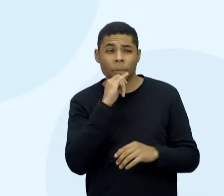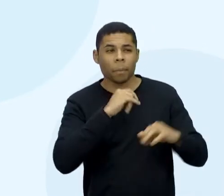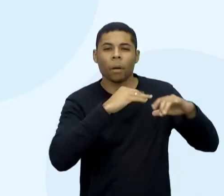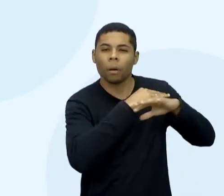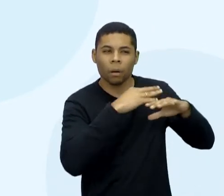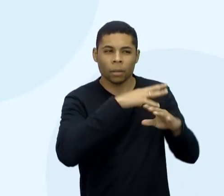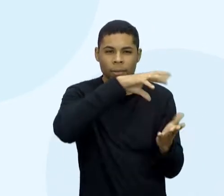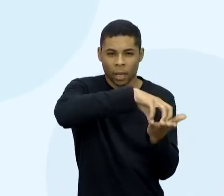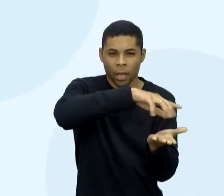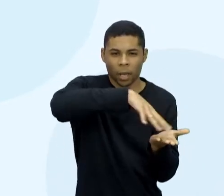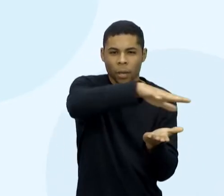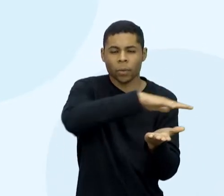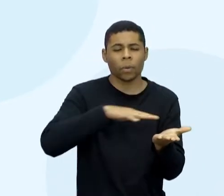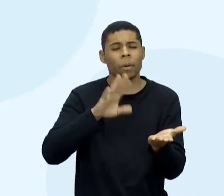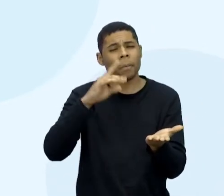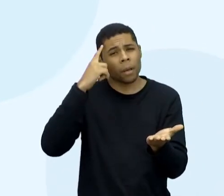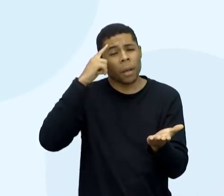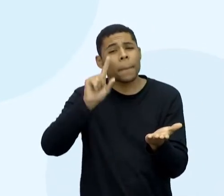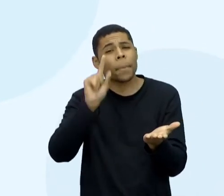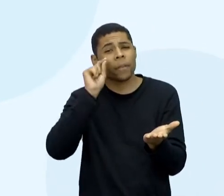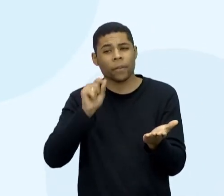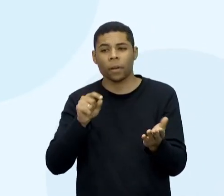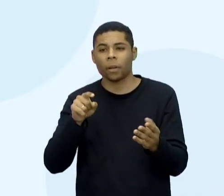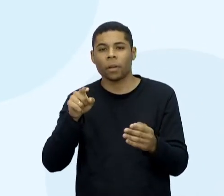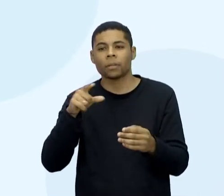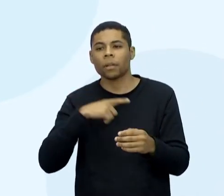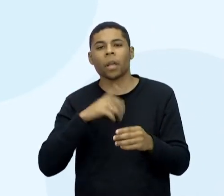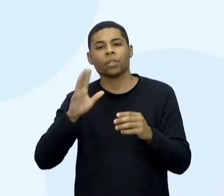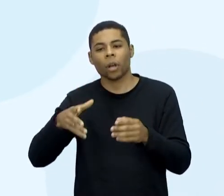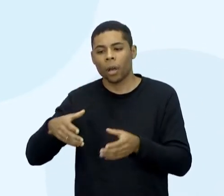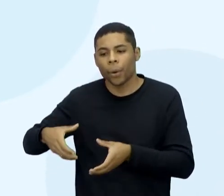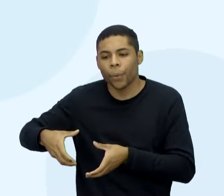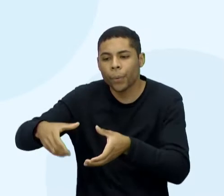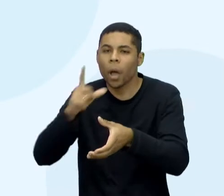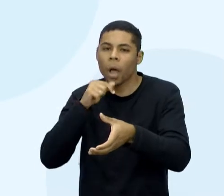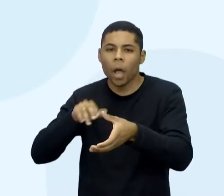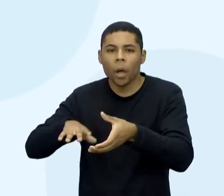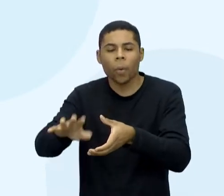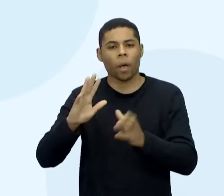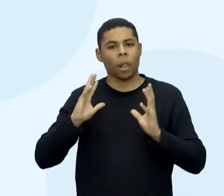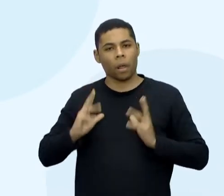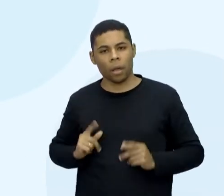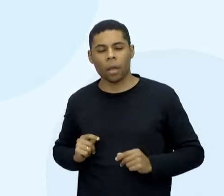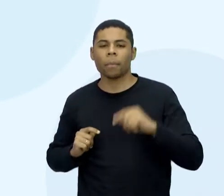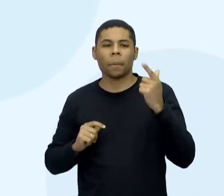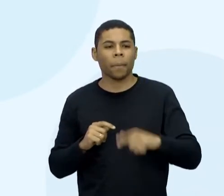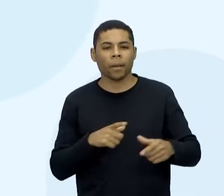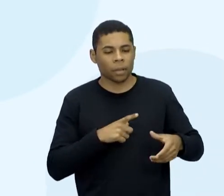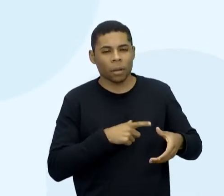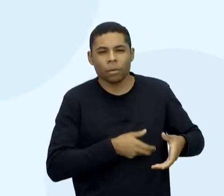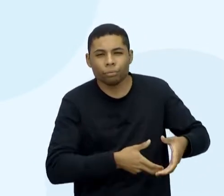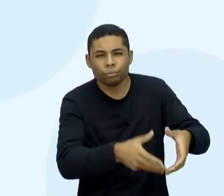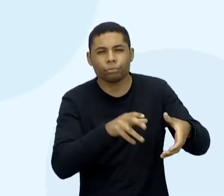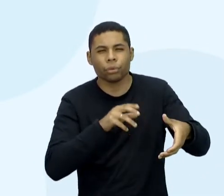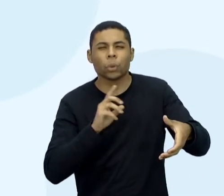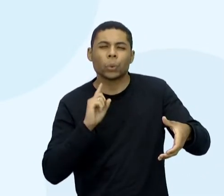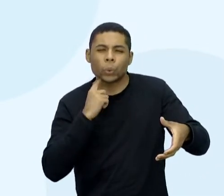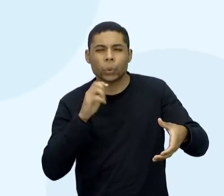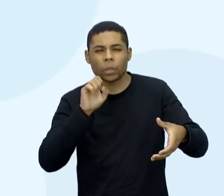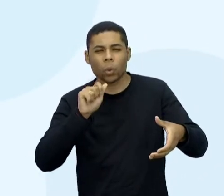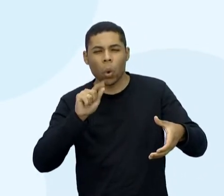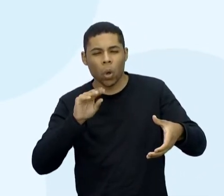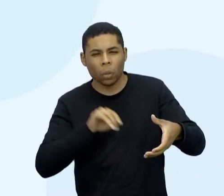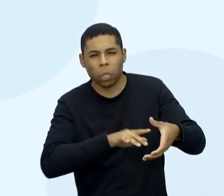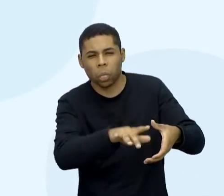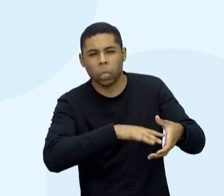preferência a locais que já tenham rede de sistema de água, de esgoto, né, transporte. Professora, a minha casa